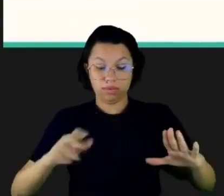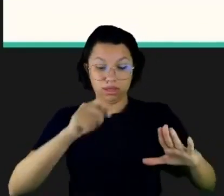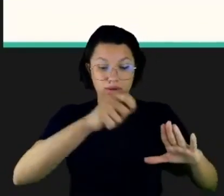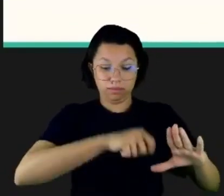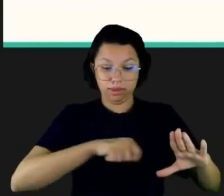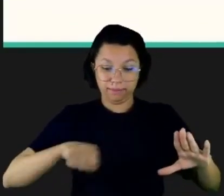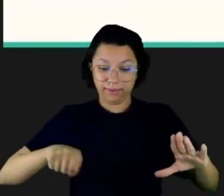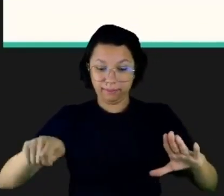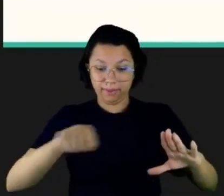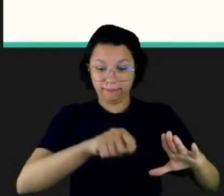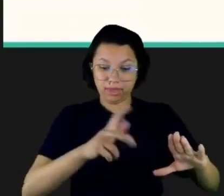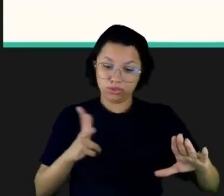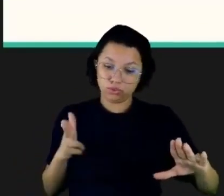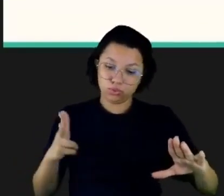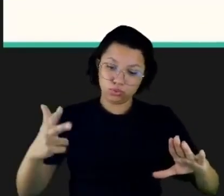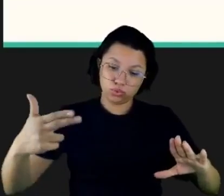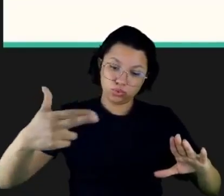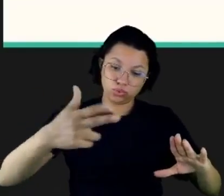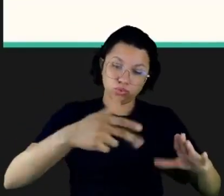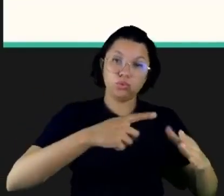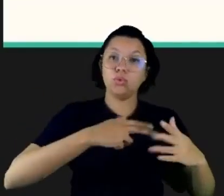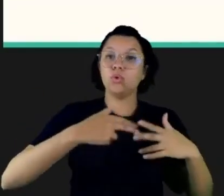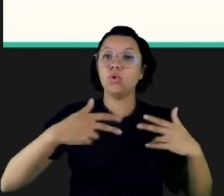coisas sequenciadas.